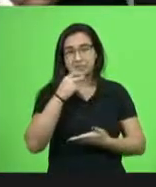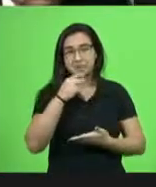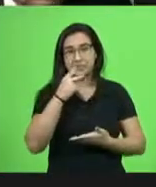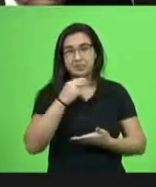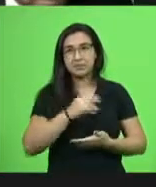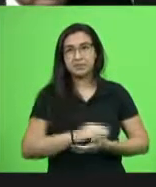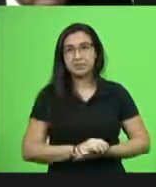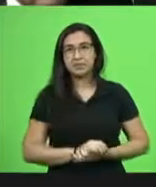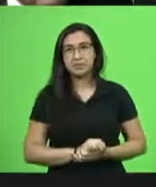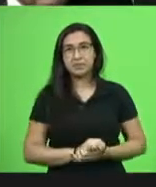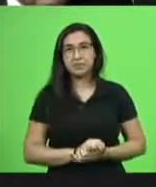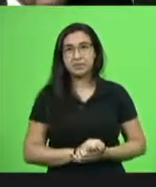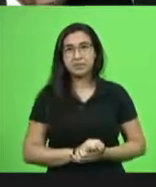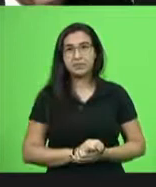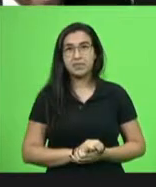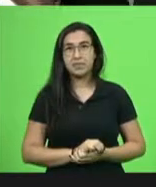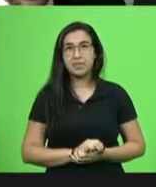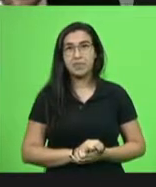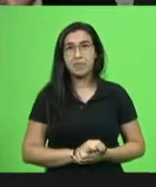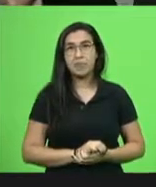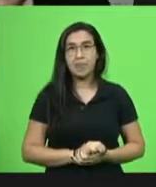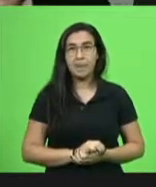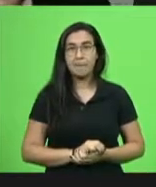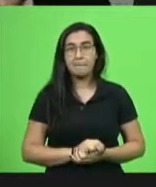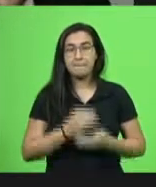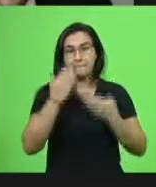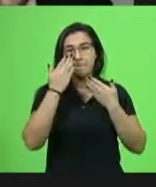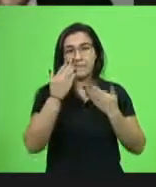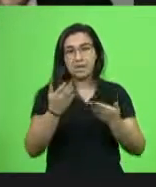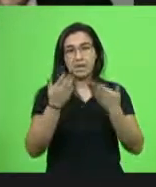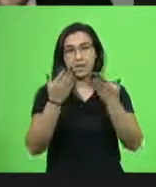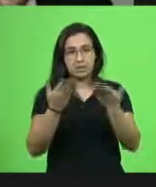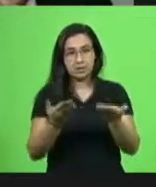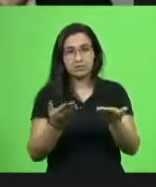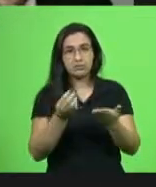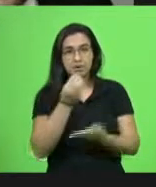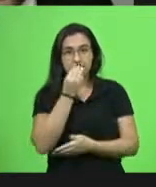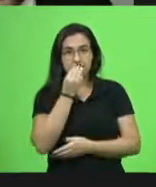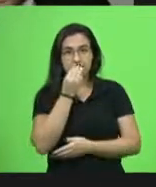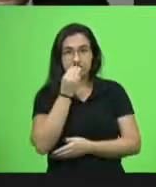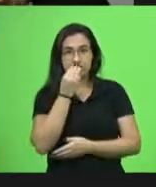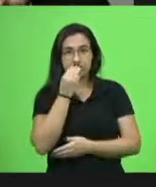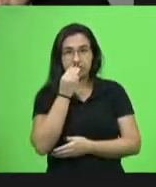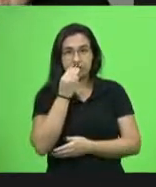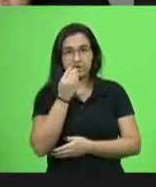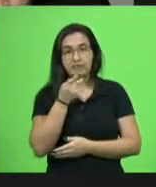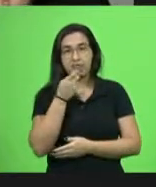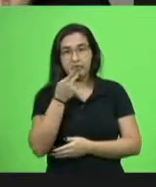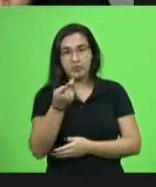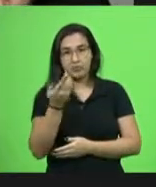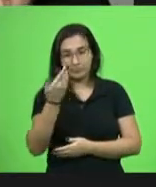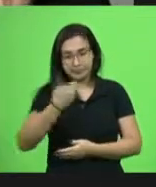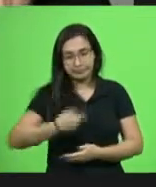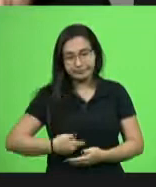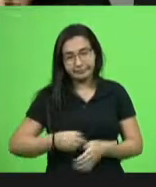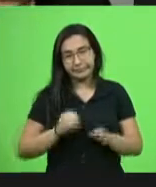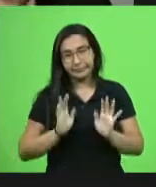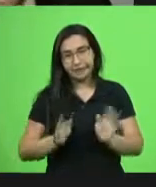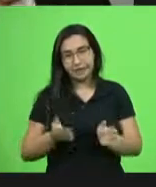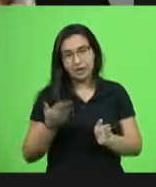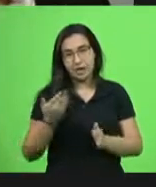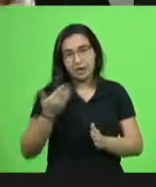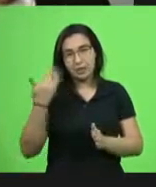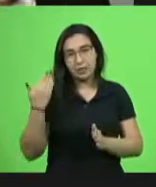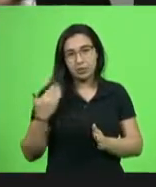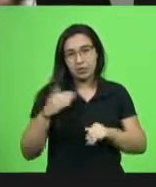Deputado Sopelson, muito obrigado pelas palavras que foi a mim e a minha família dirigida. Já nos conversamos ainda no